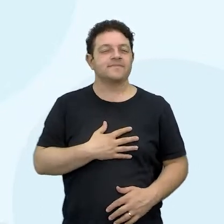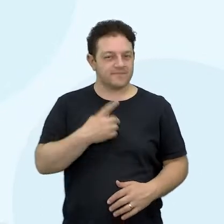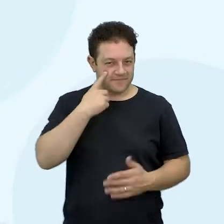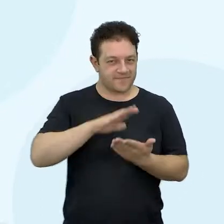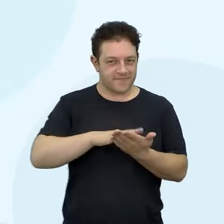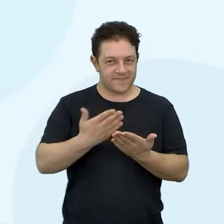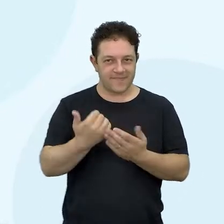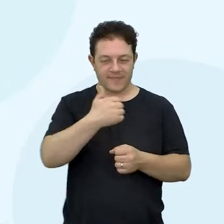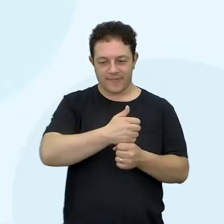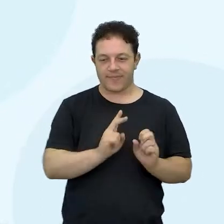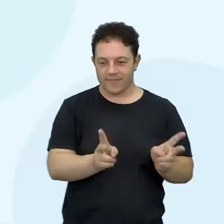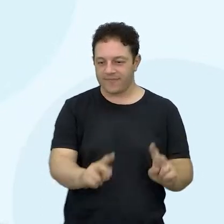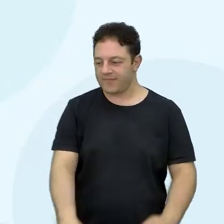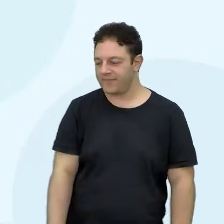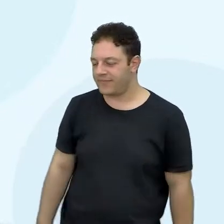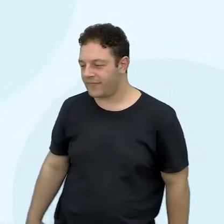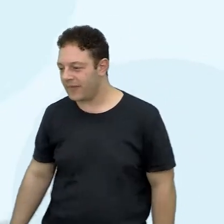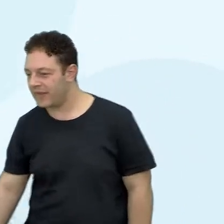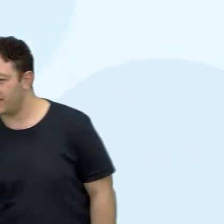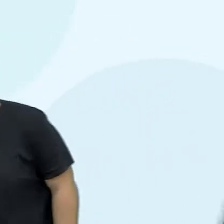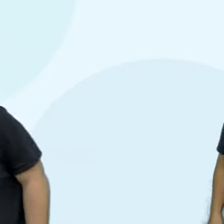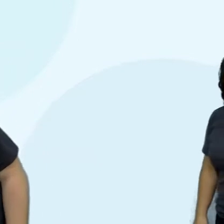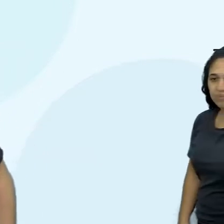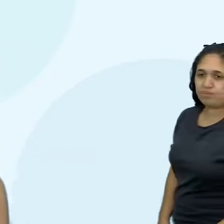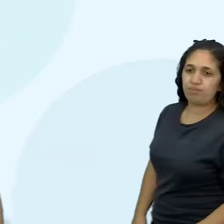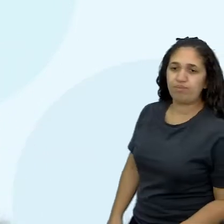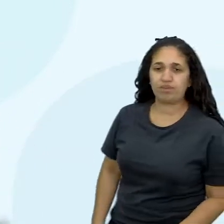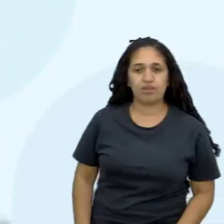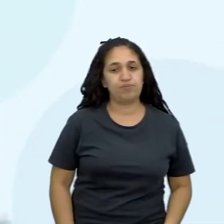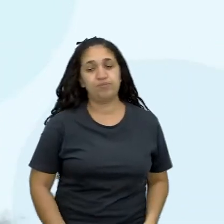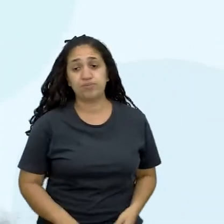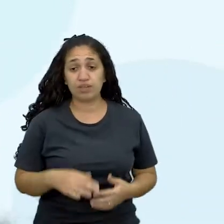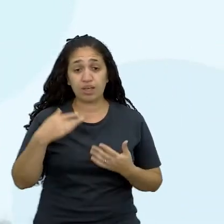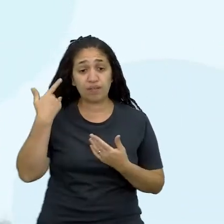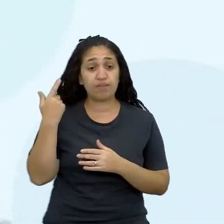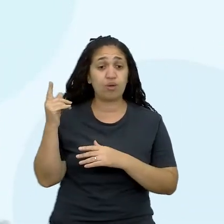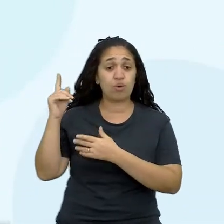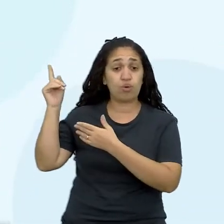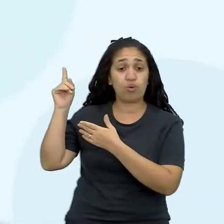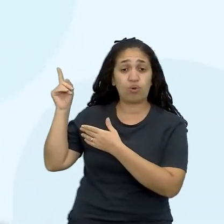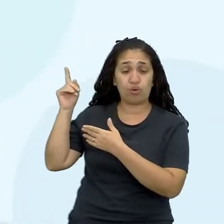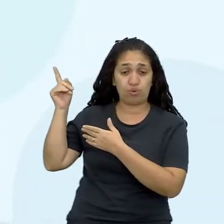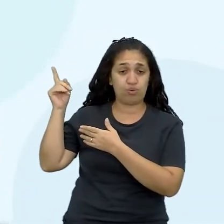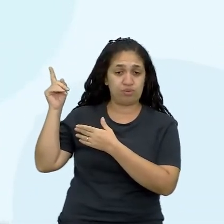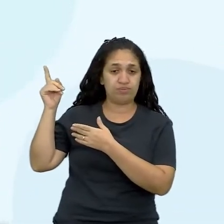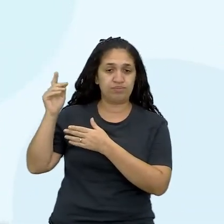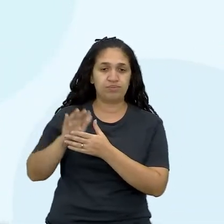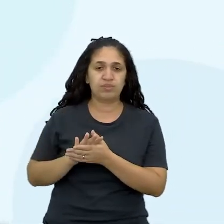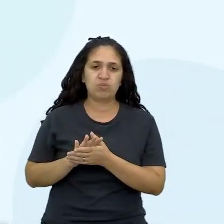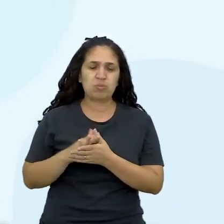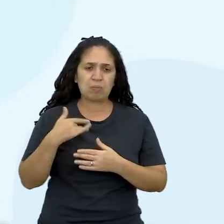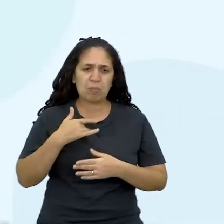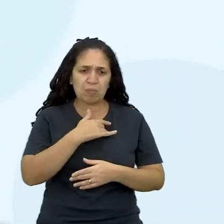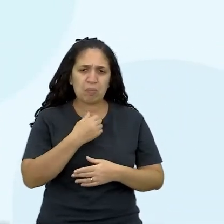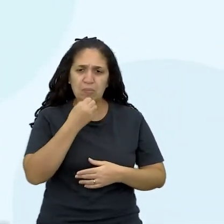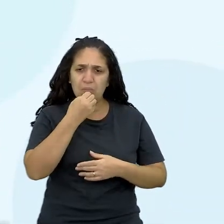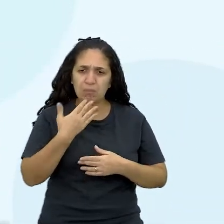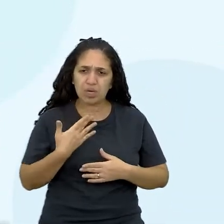nesse caso, eu não só coloco a questão do bem-estar